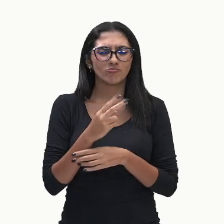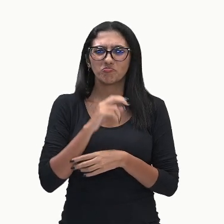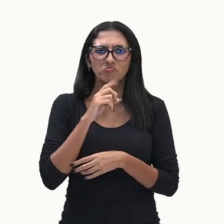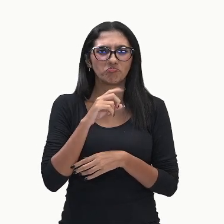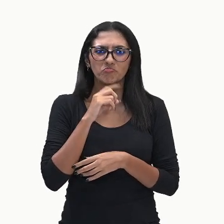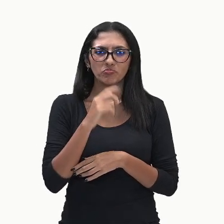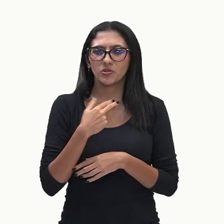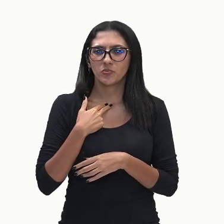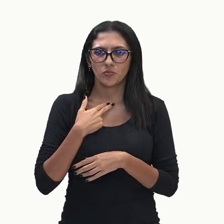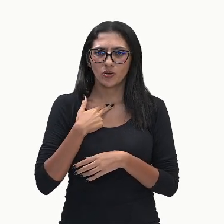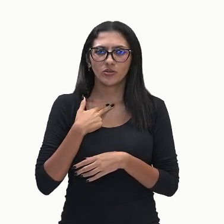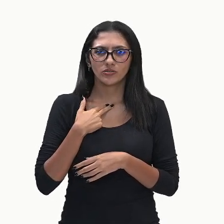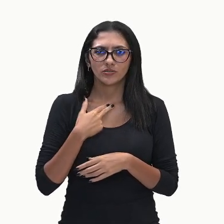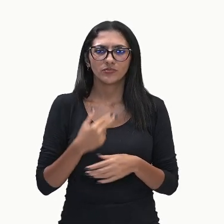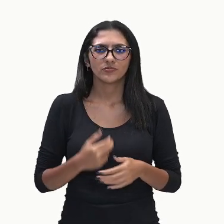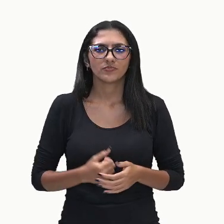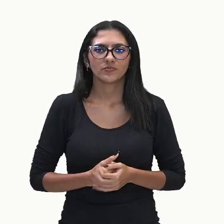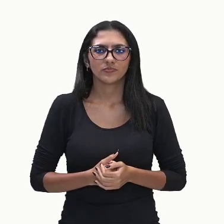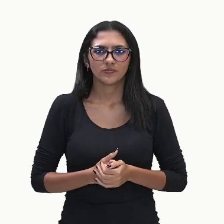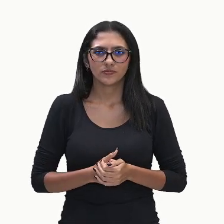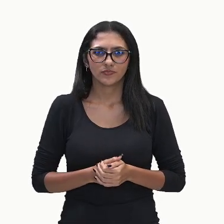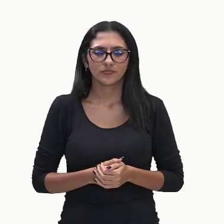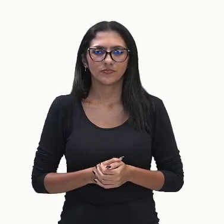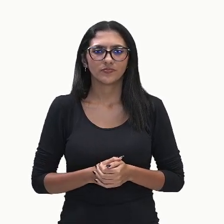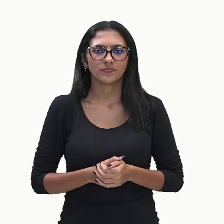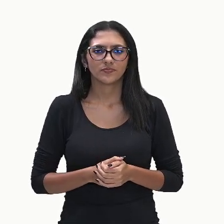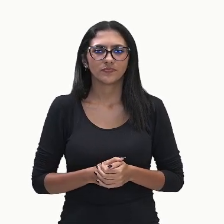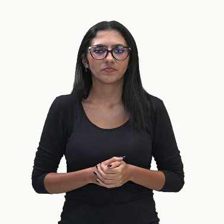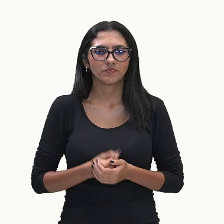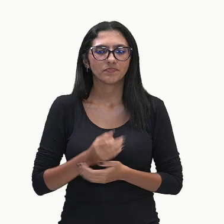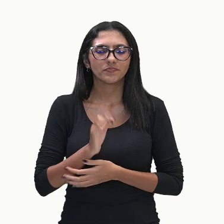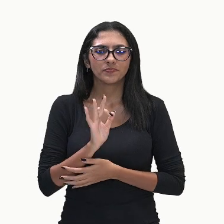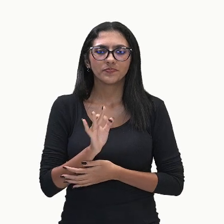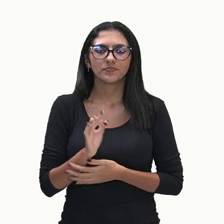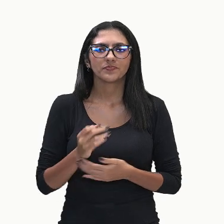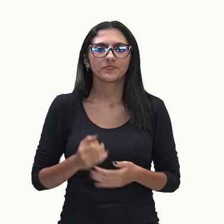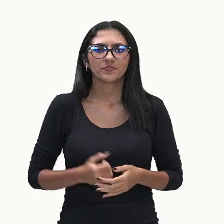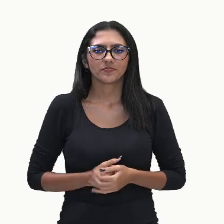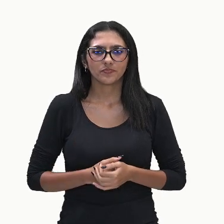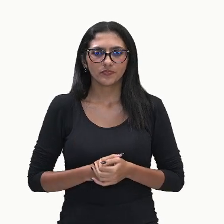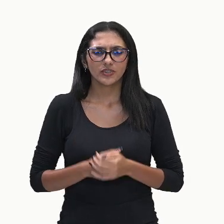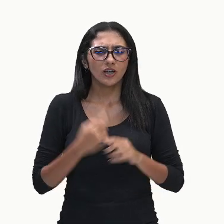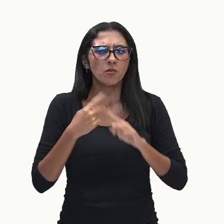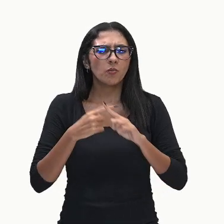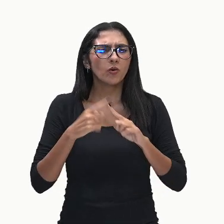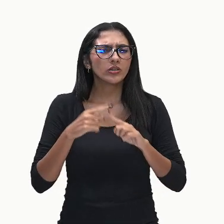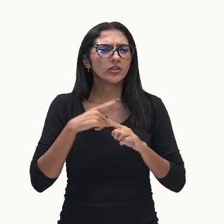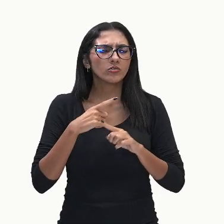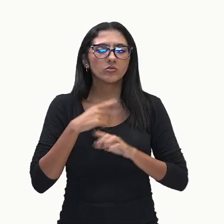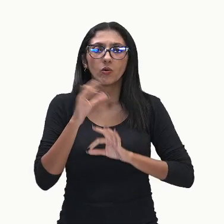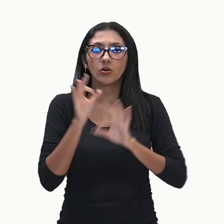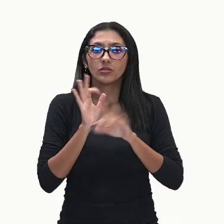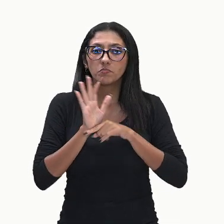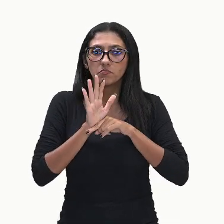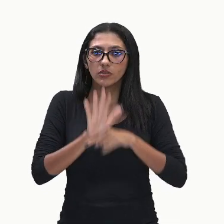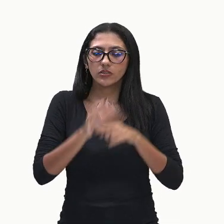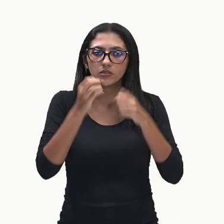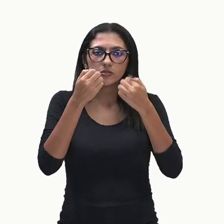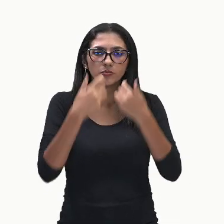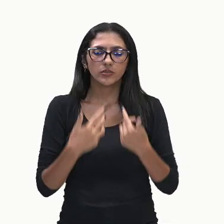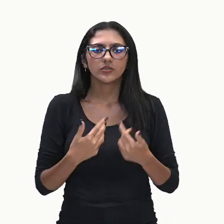mais 2 é ele mesmo, tá bom? Beleza. Por que eu estou lhes falando isso? Porque,